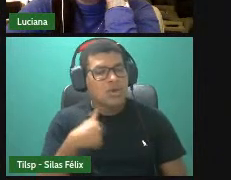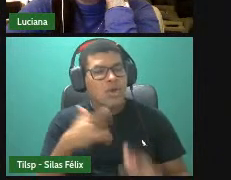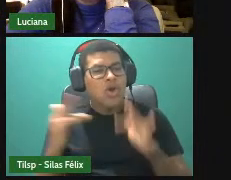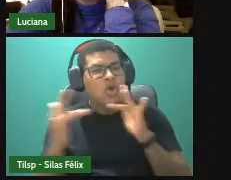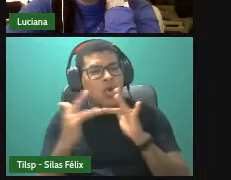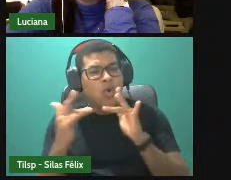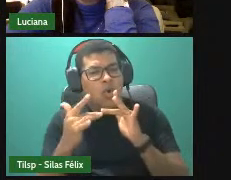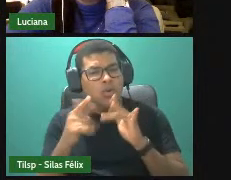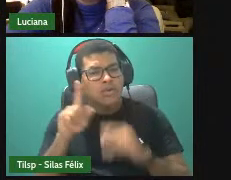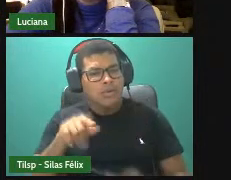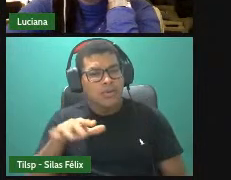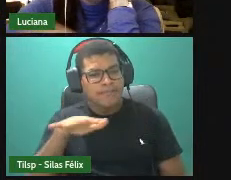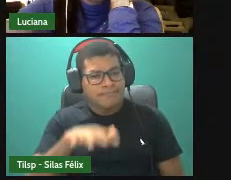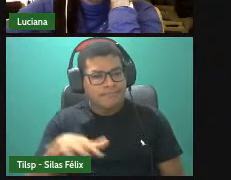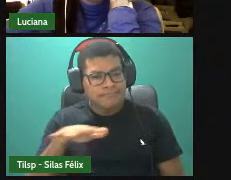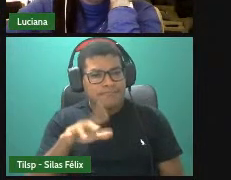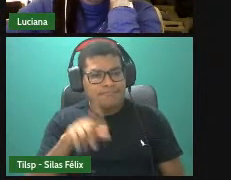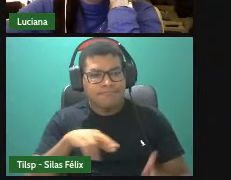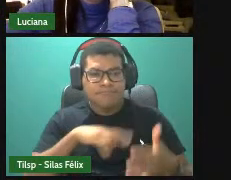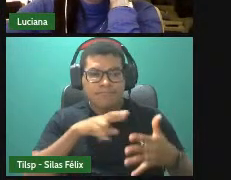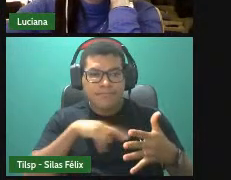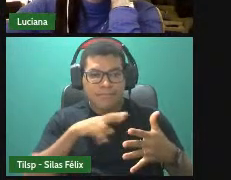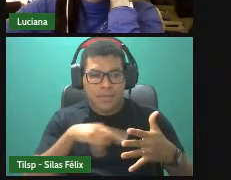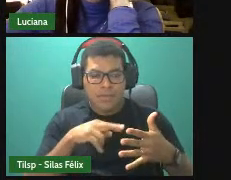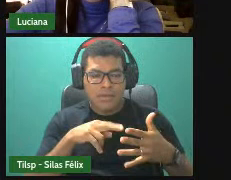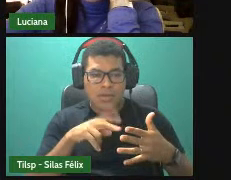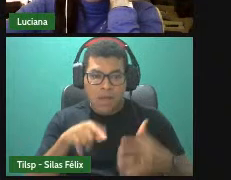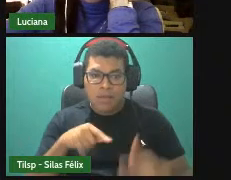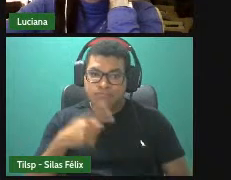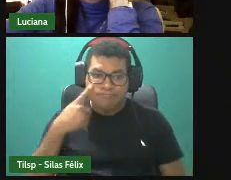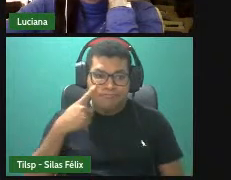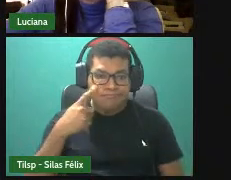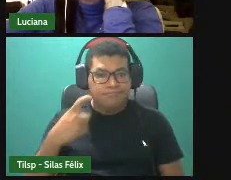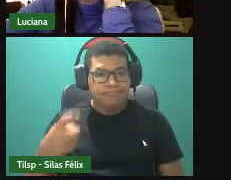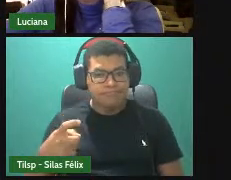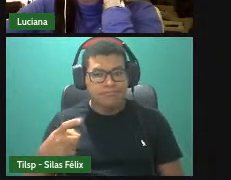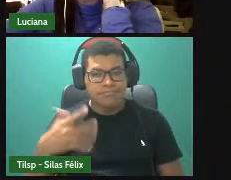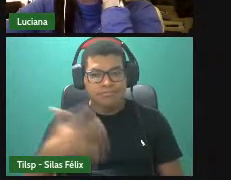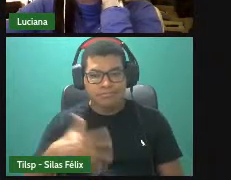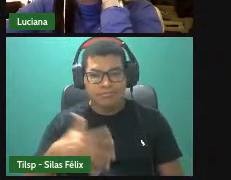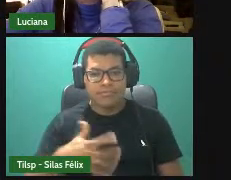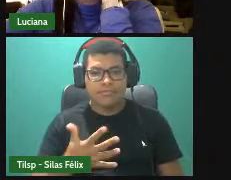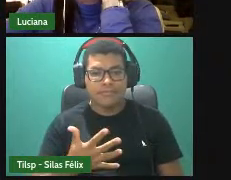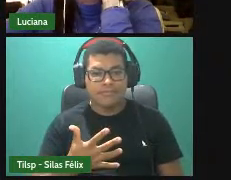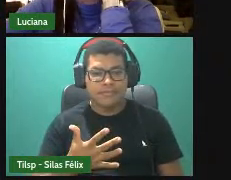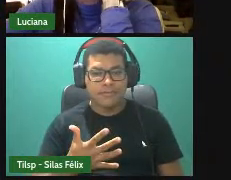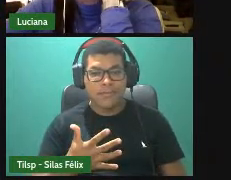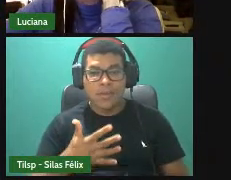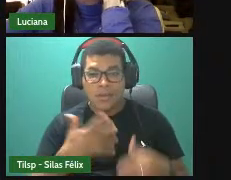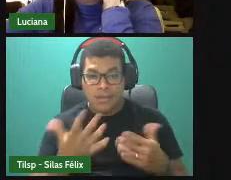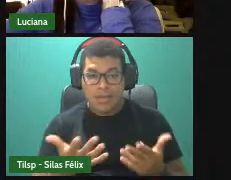essa parte pericial, o que foi muito interessante. Tá? Então, realmente, reforça aí para vocês